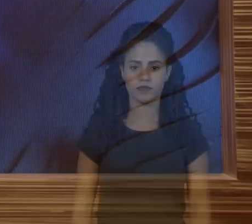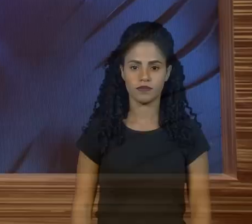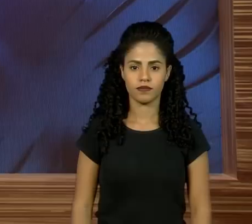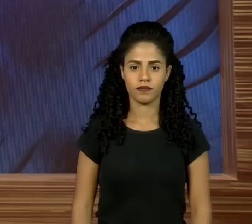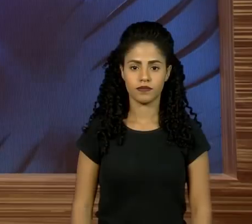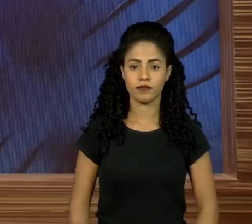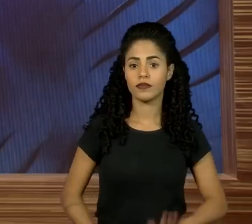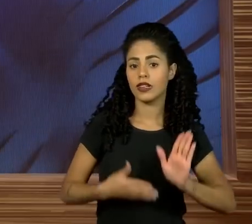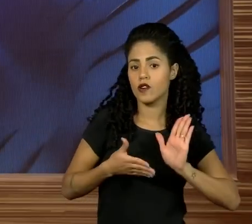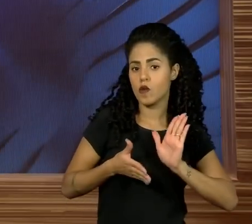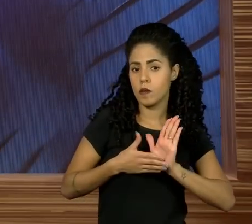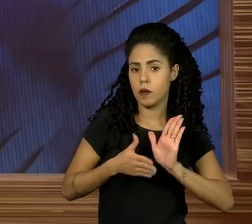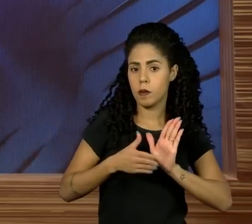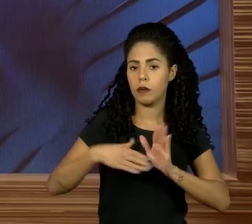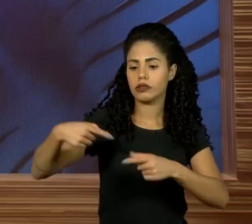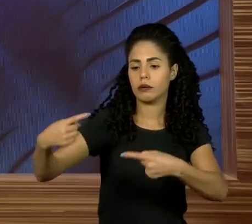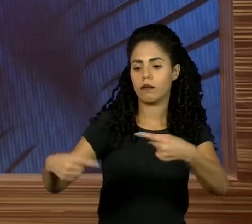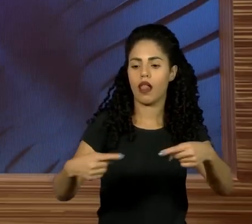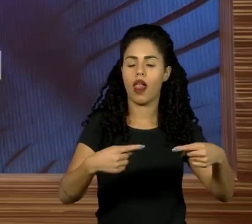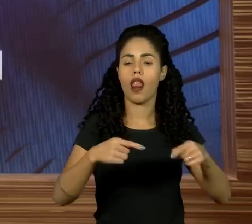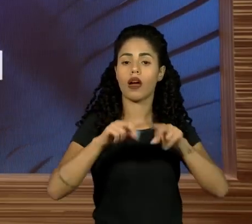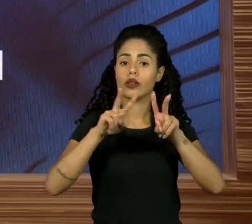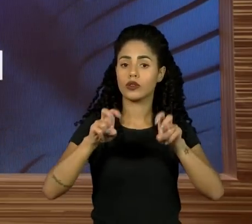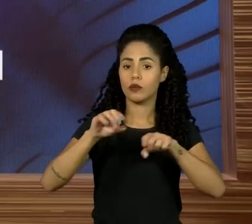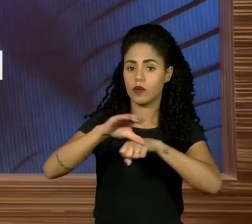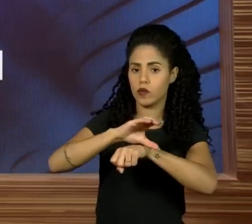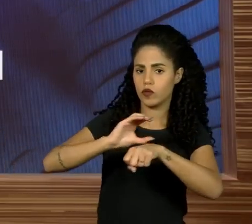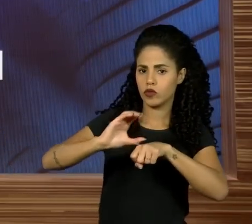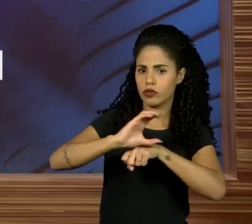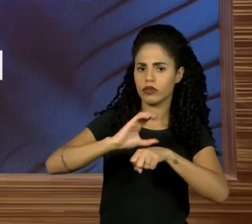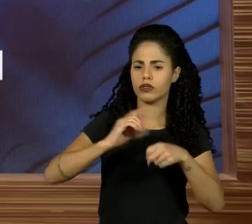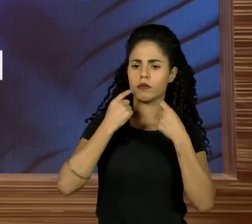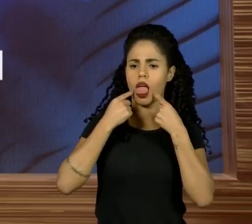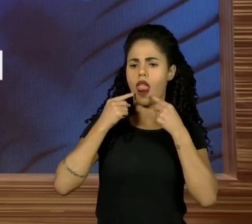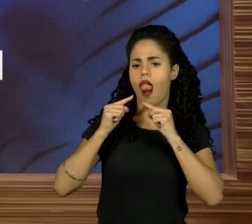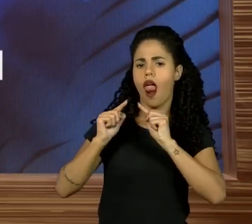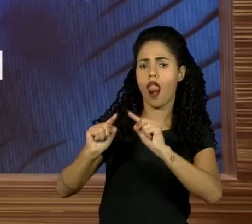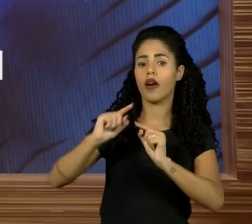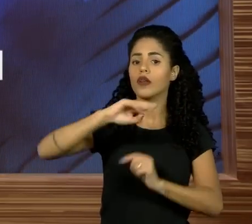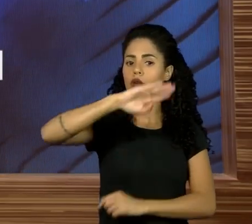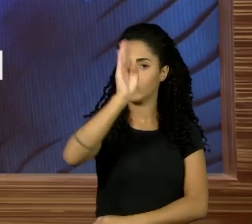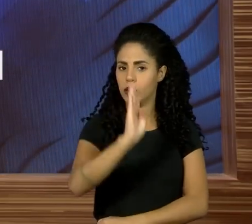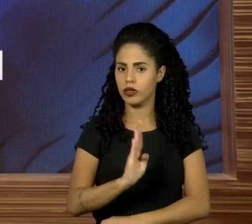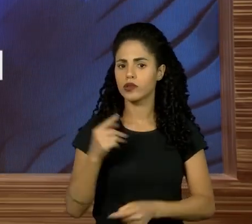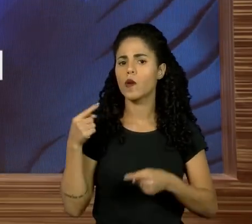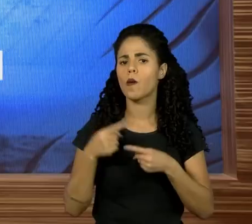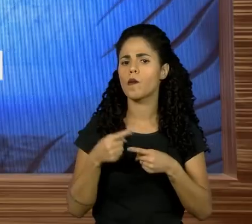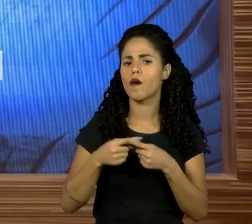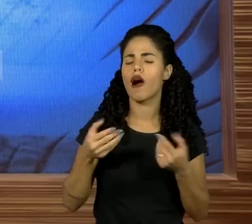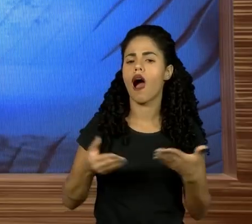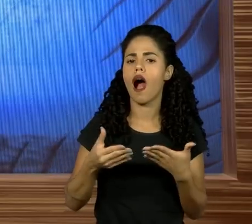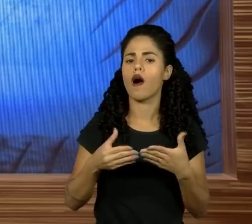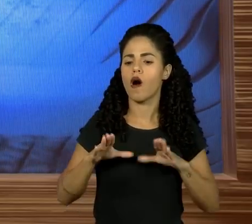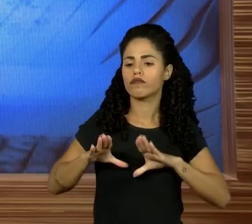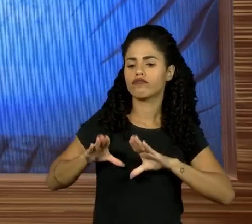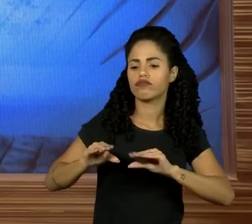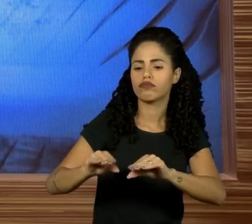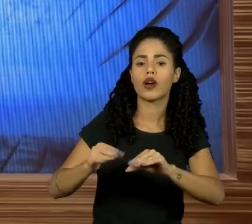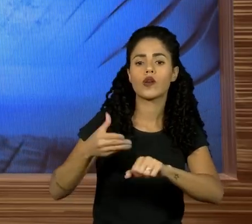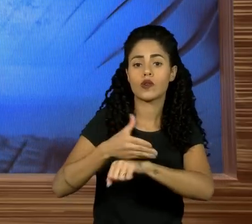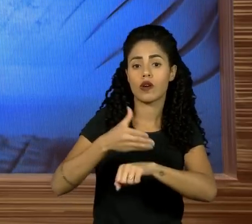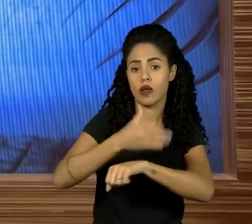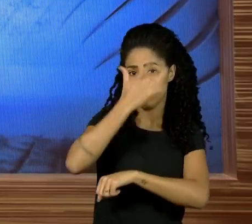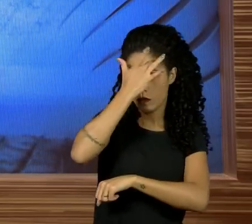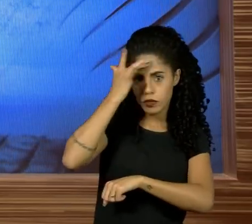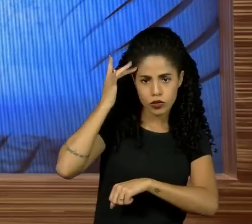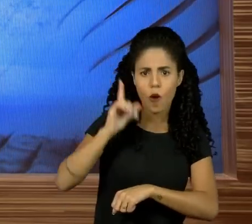Uma proposta polêmica de emenda à Constituição gerou críticas em todo o Brasil, porque poderia impedir o acesso de